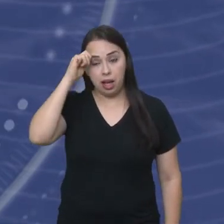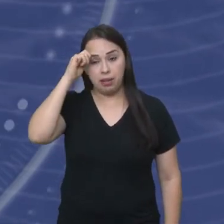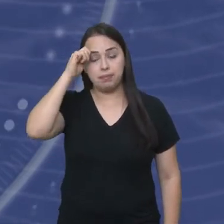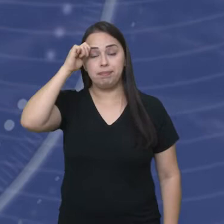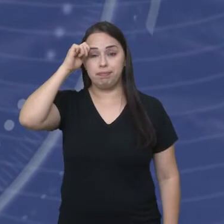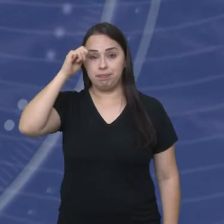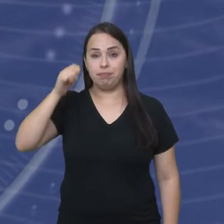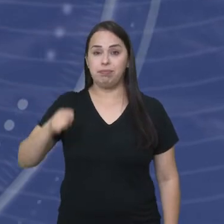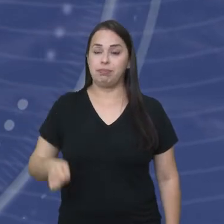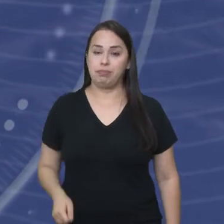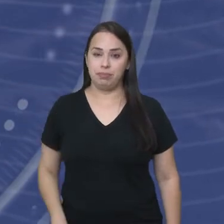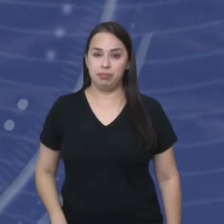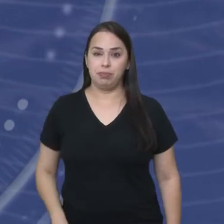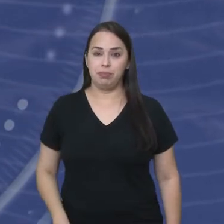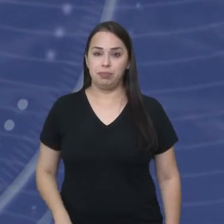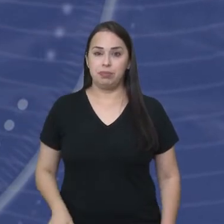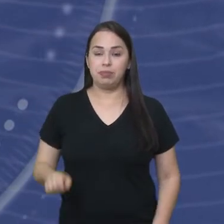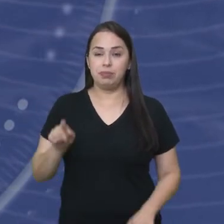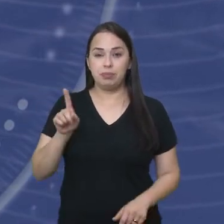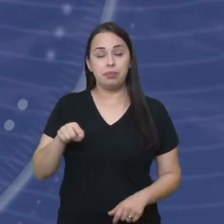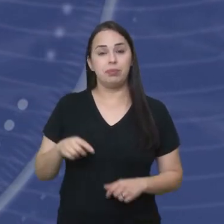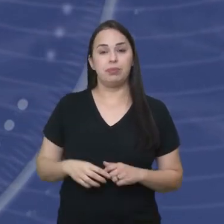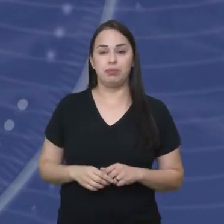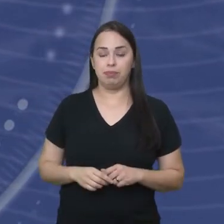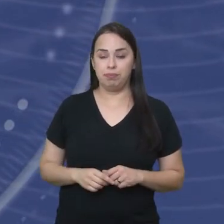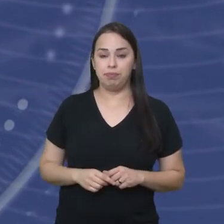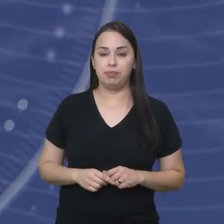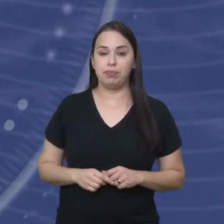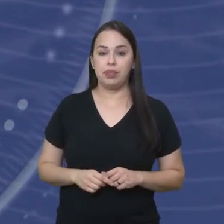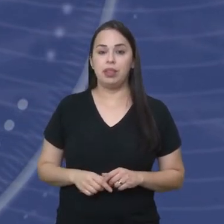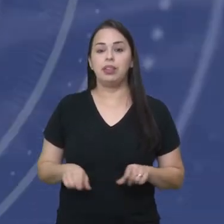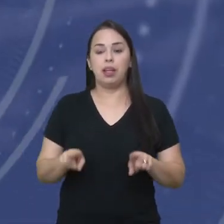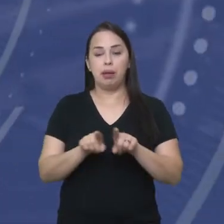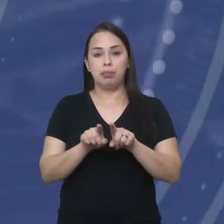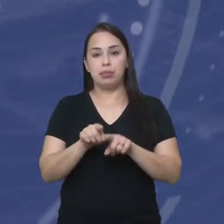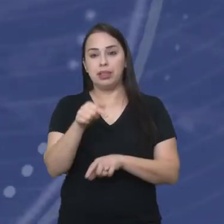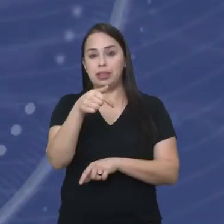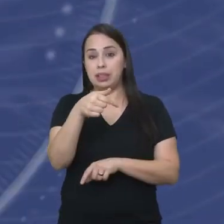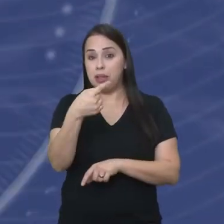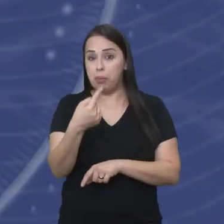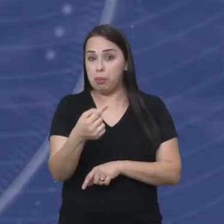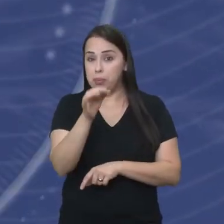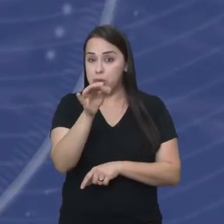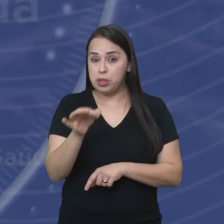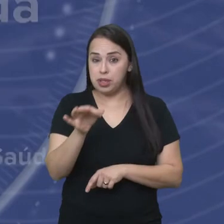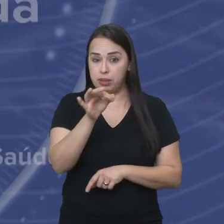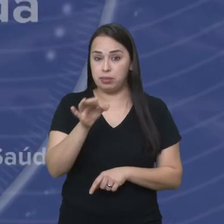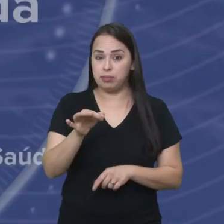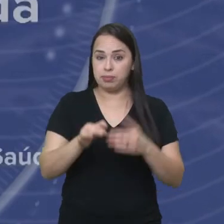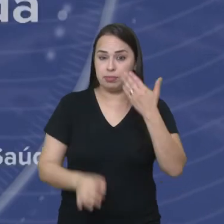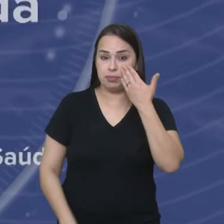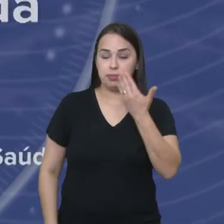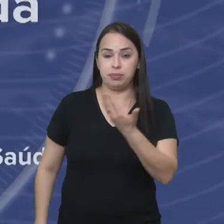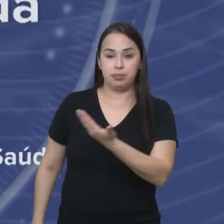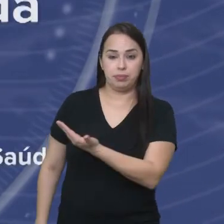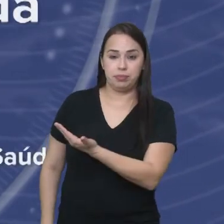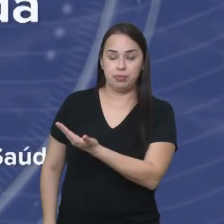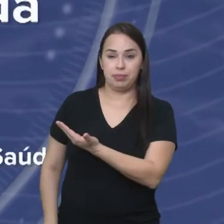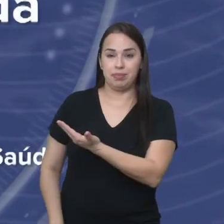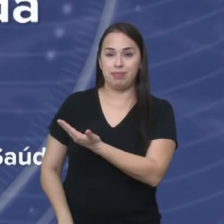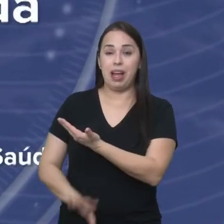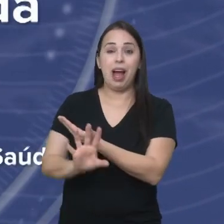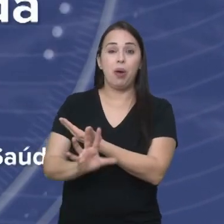o público-alvo, e que também 71% dos casos de violência ocorre dentro da própria casa da